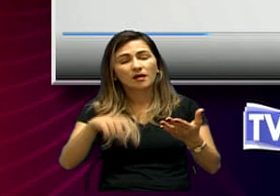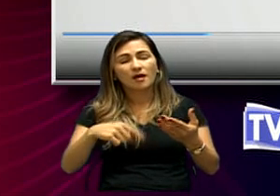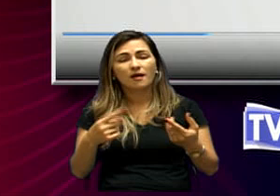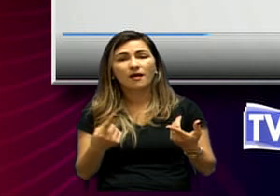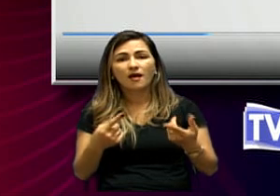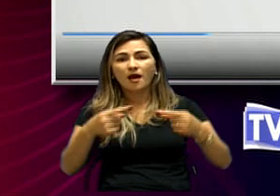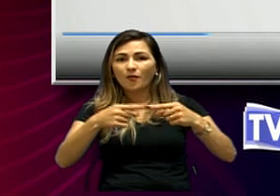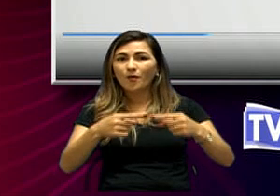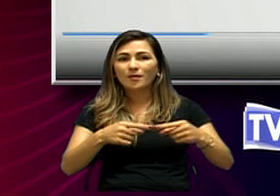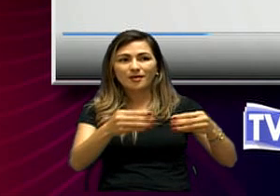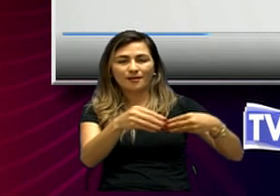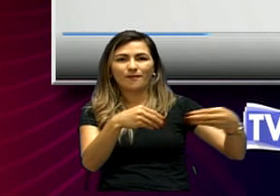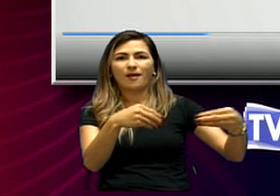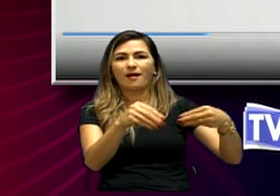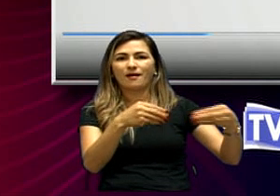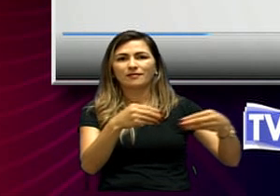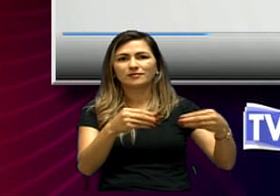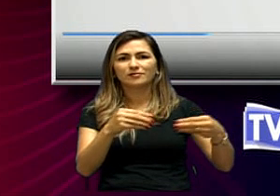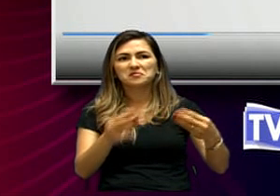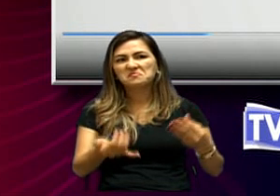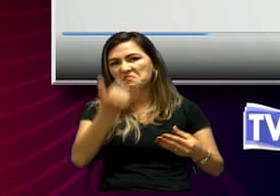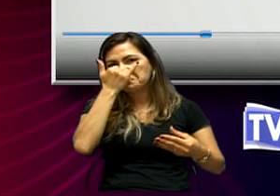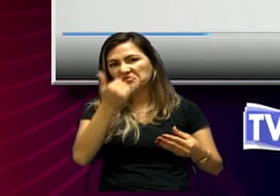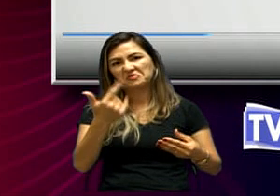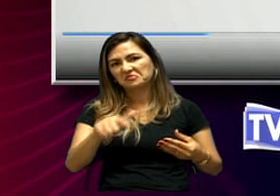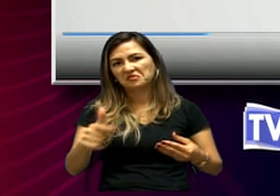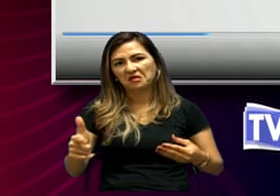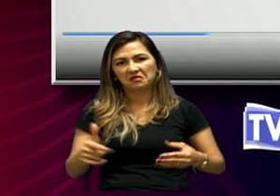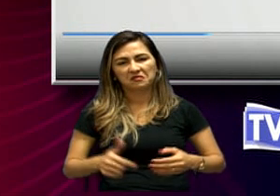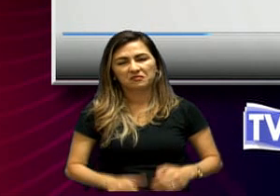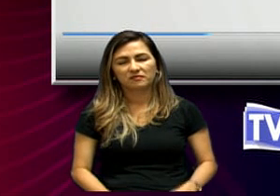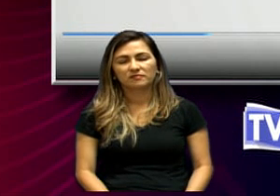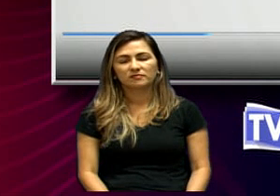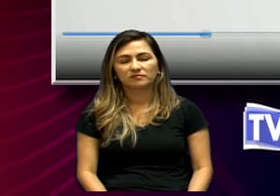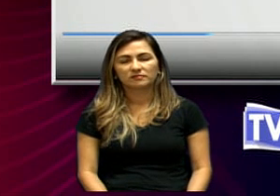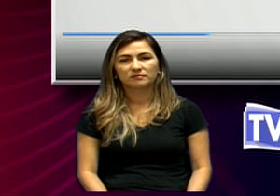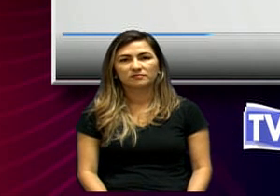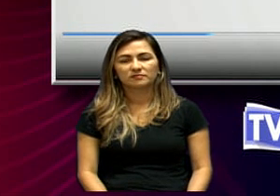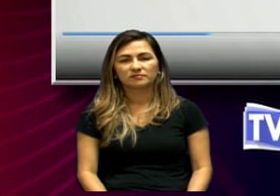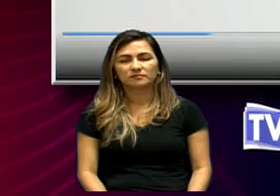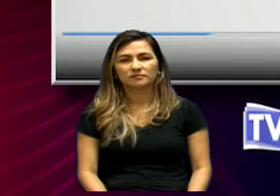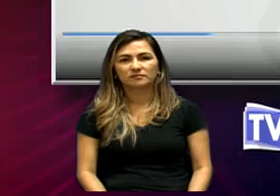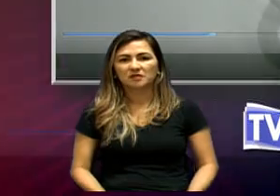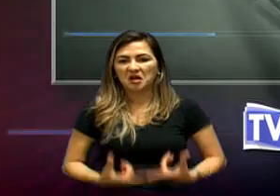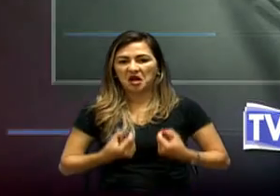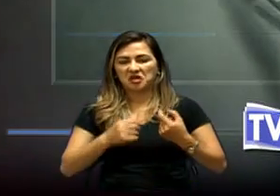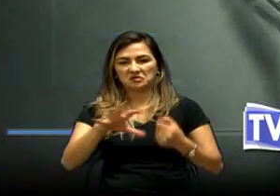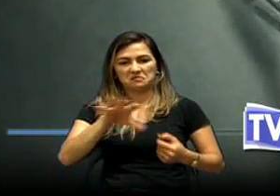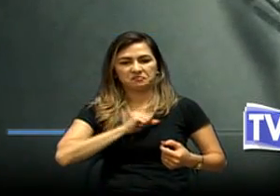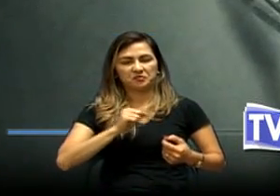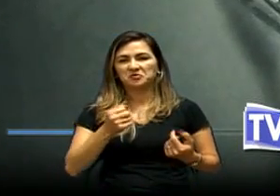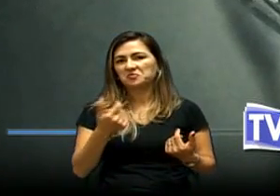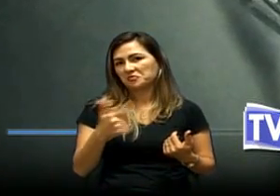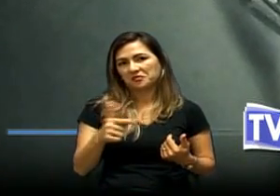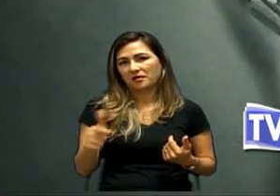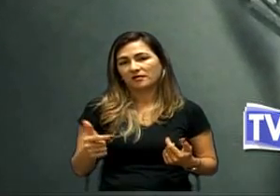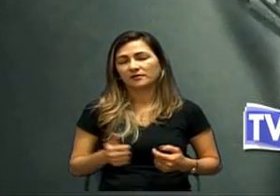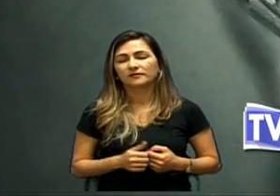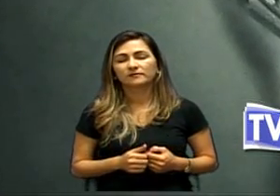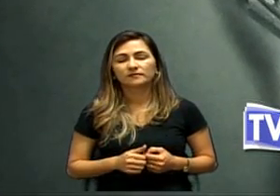são tão impactantes. Pode continuar, por favor. Vamos lá. Confira os tipos. 1.